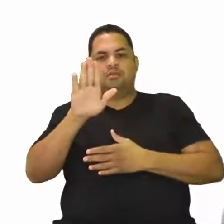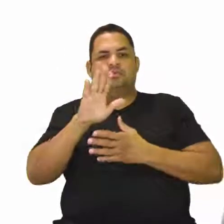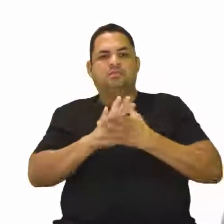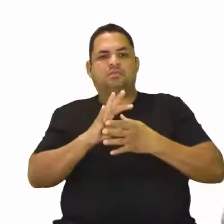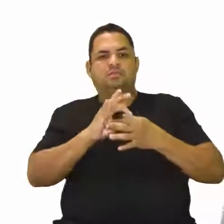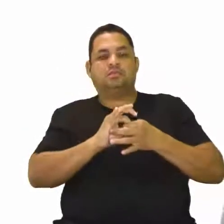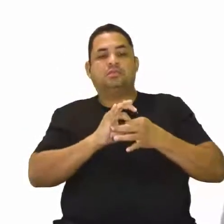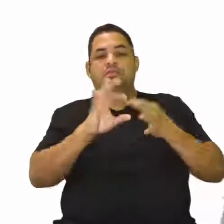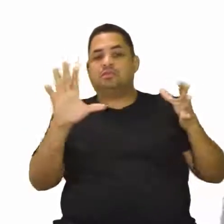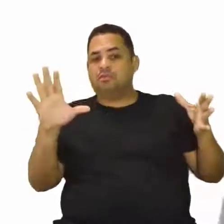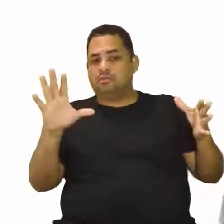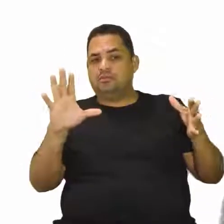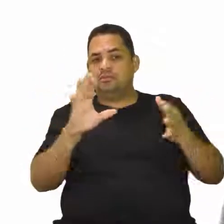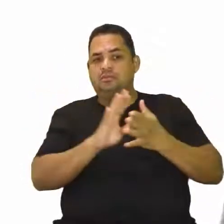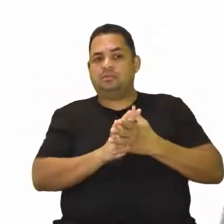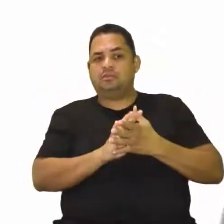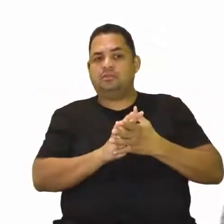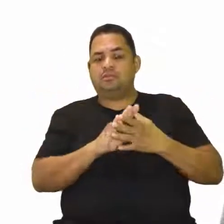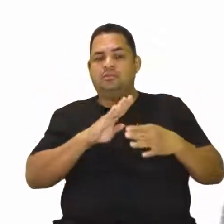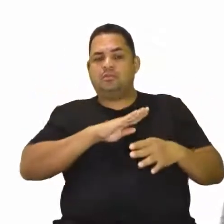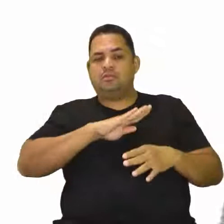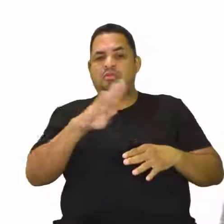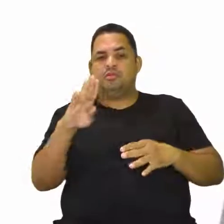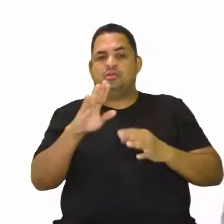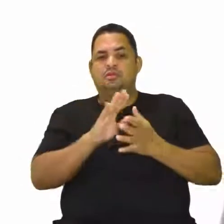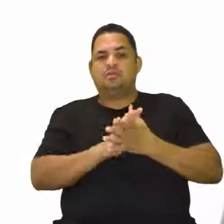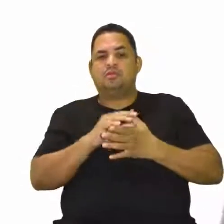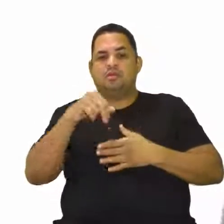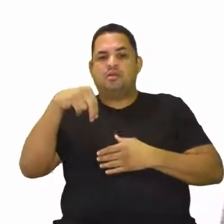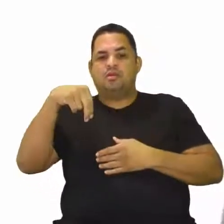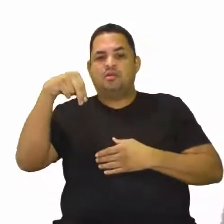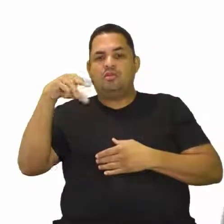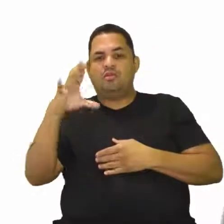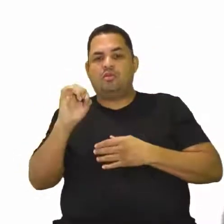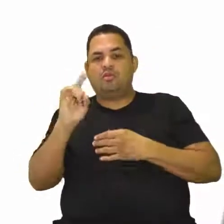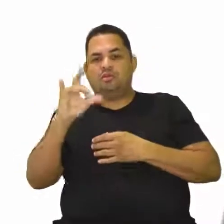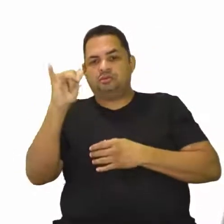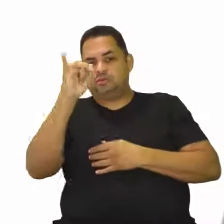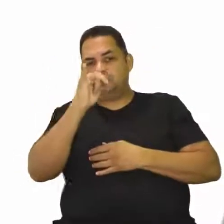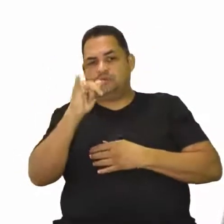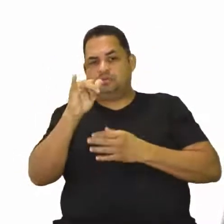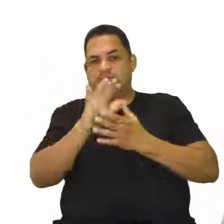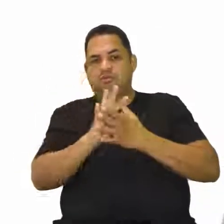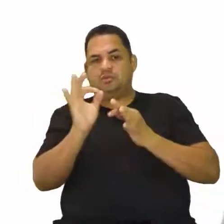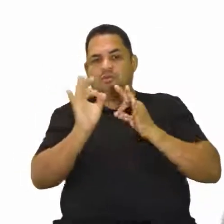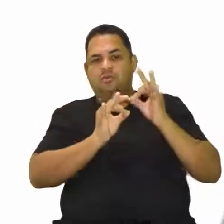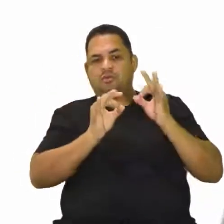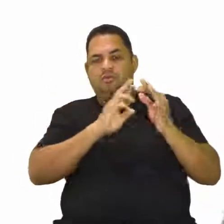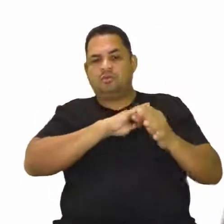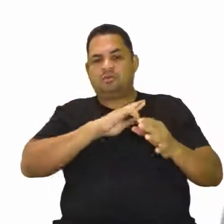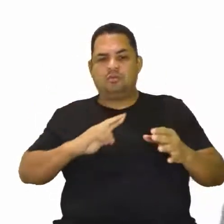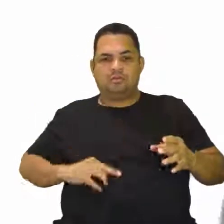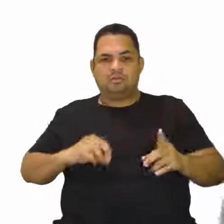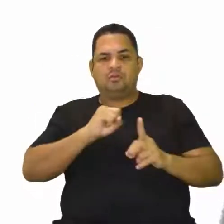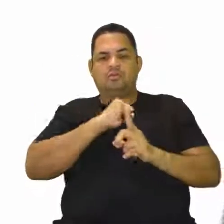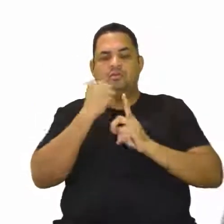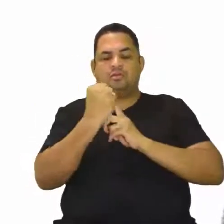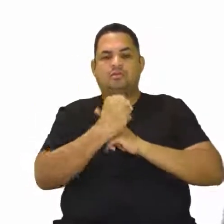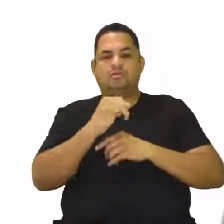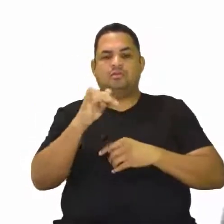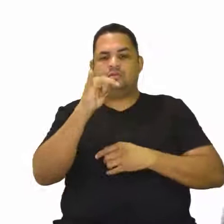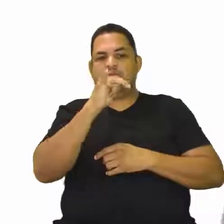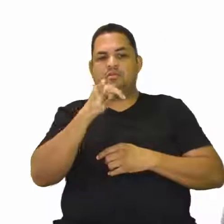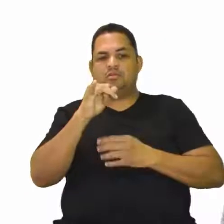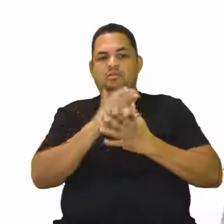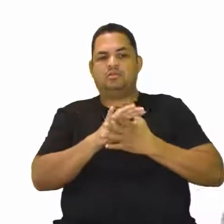levanto ou para o norte da Itália onde fundou a república social italiana em setembro de